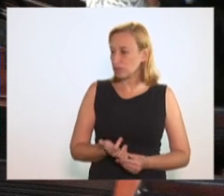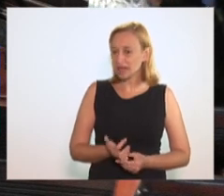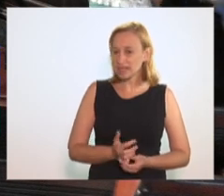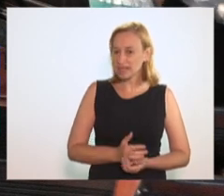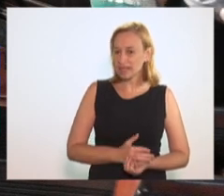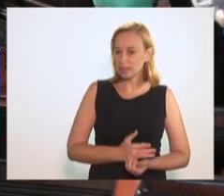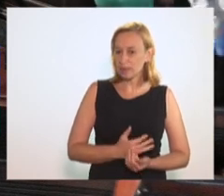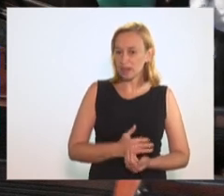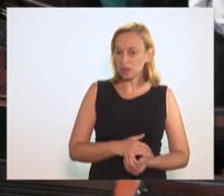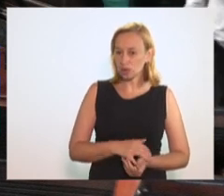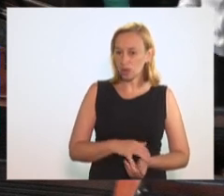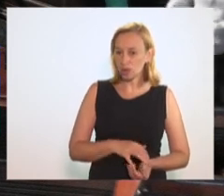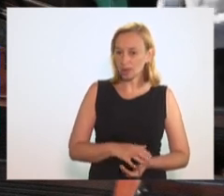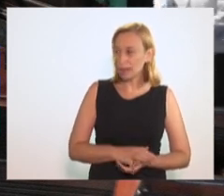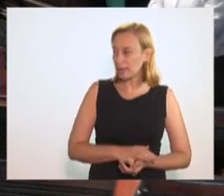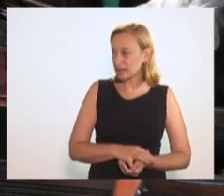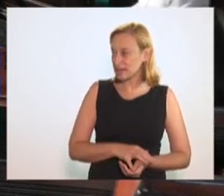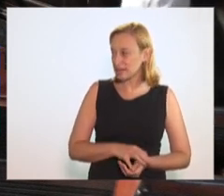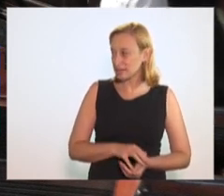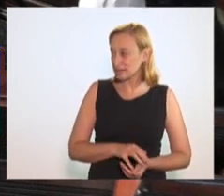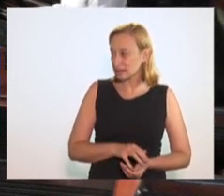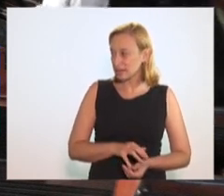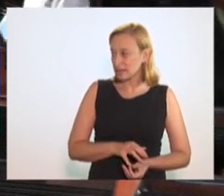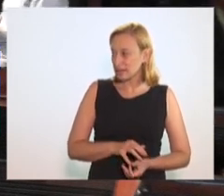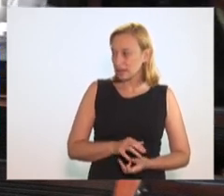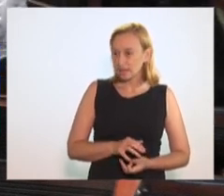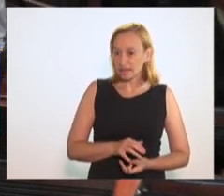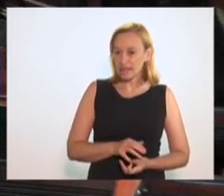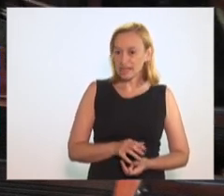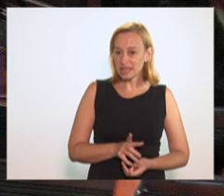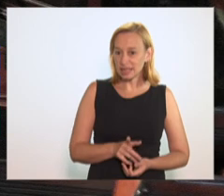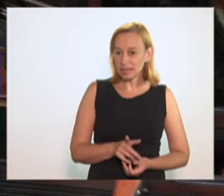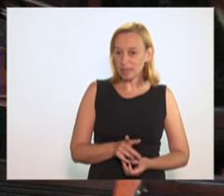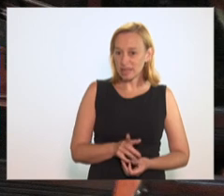Está aberto, subtenente, seu som.